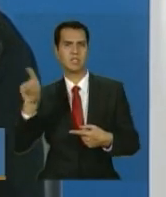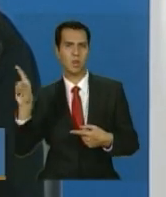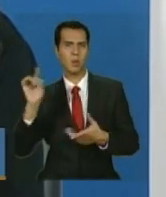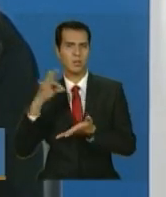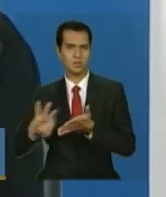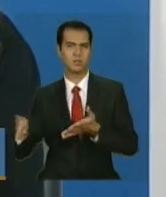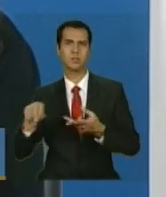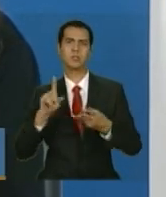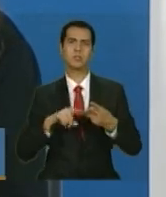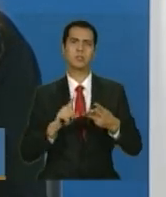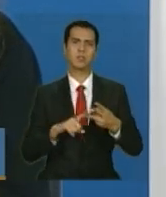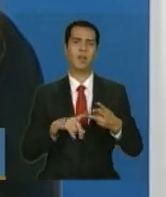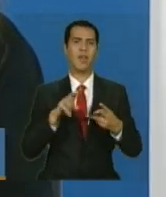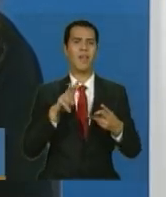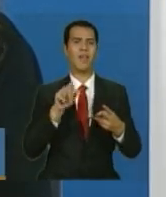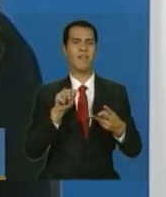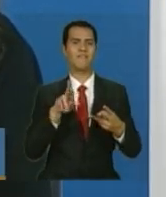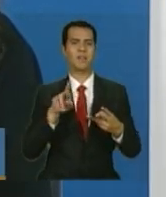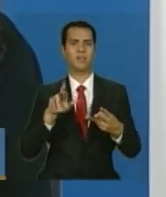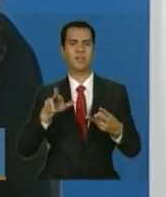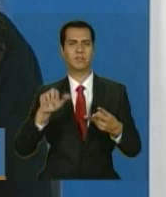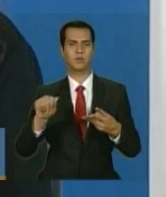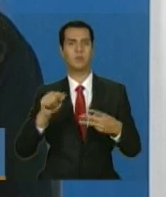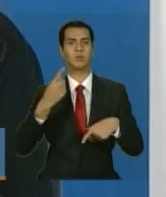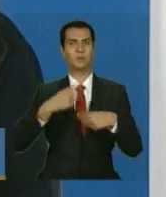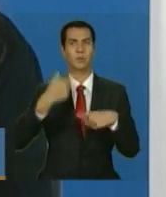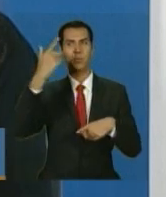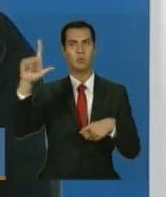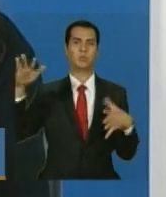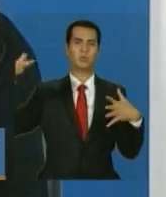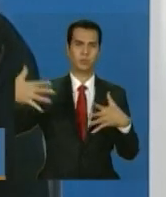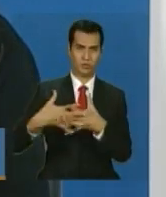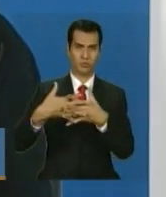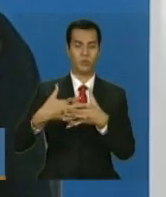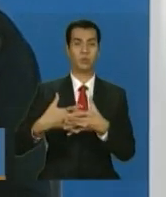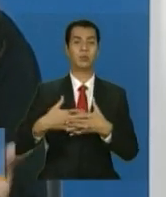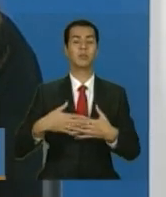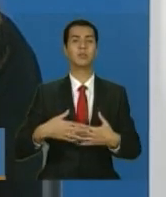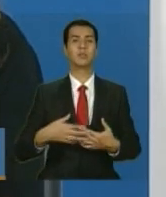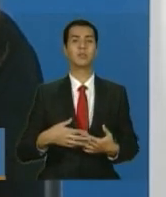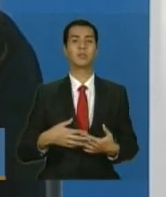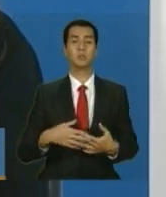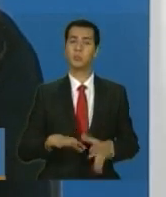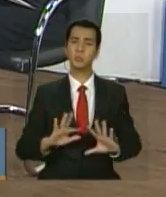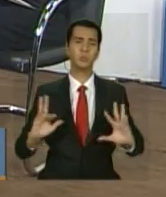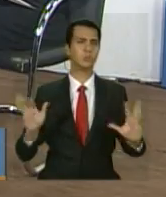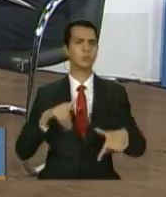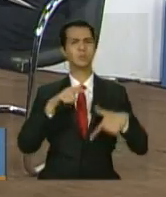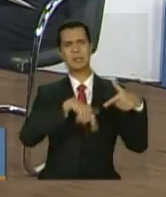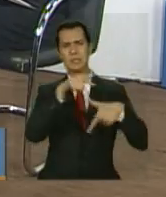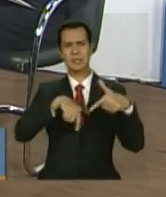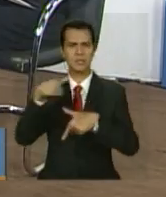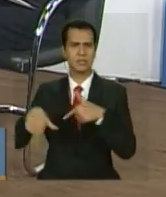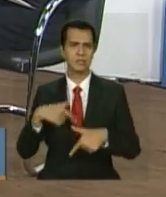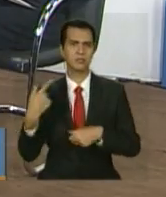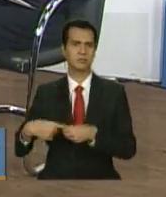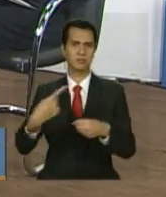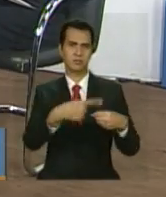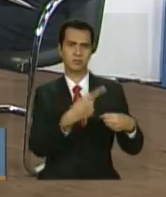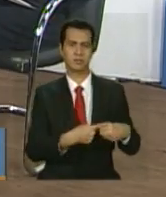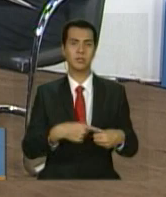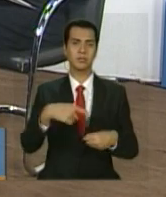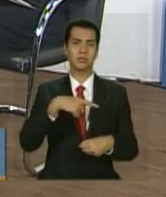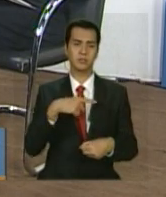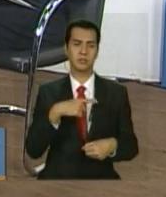averiguações do Cadastro Único em decorrência de cruzamento com outros registros administrativos, enfim, para que os municípios consigam fazer tudo isso, é que houve na